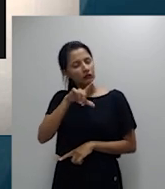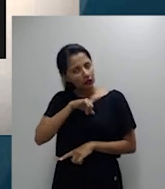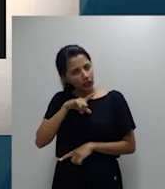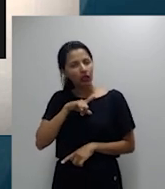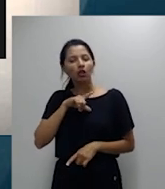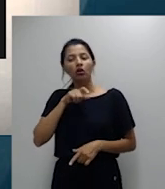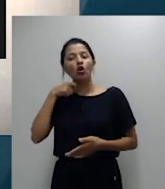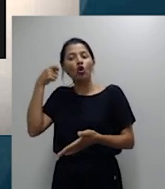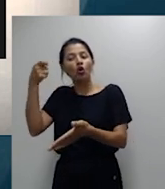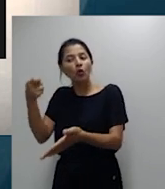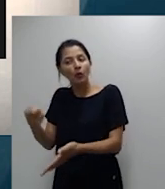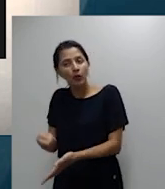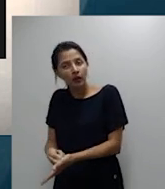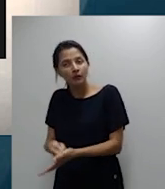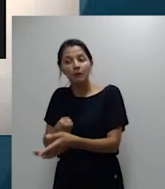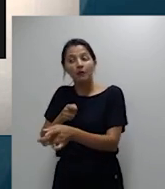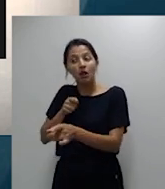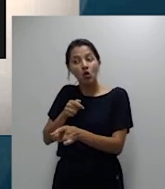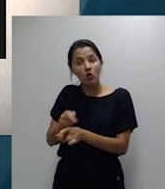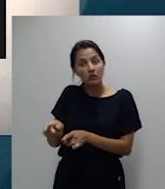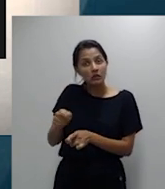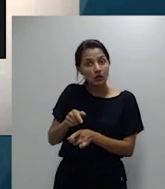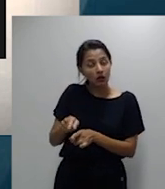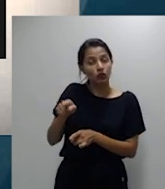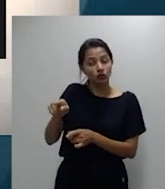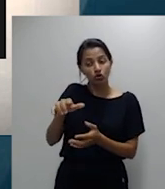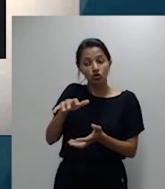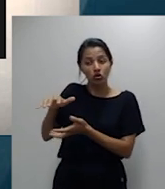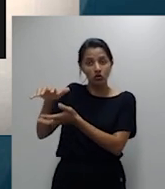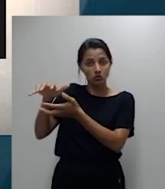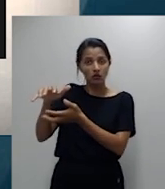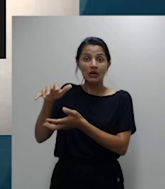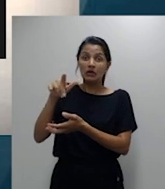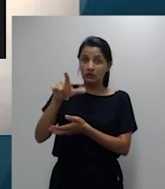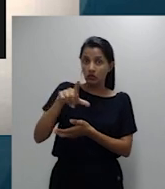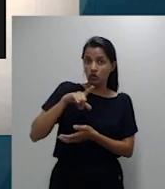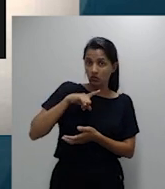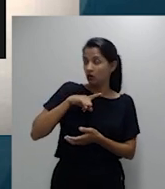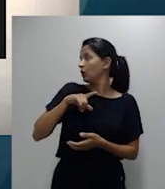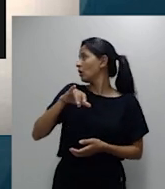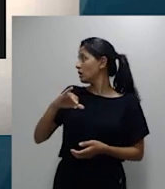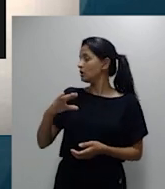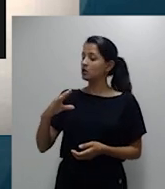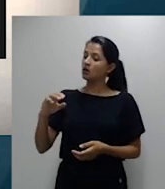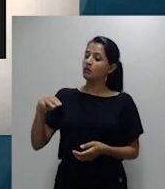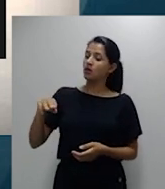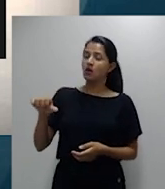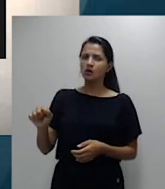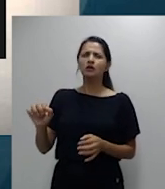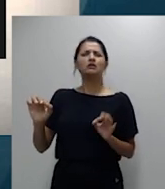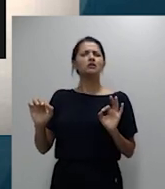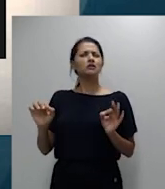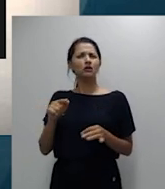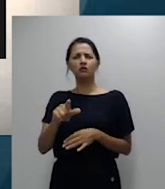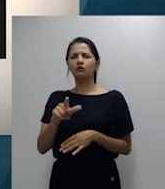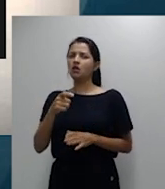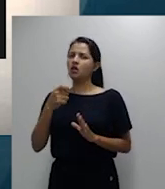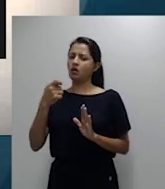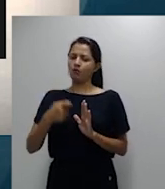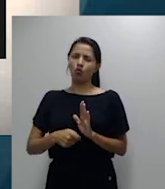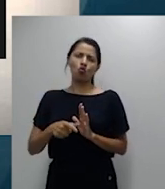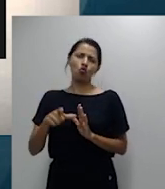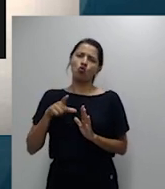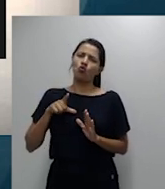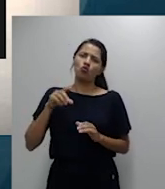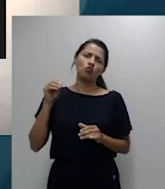sobre alocação de capacidade satelital se houvesse cms certamente esses encosto Porque estaria no